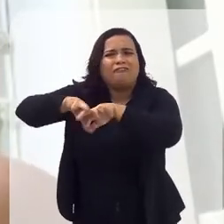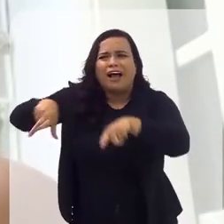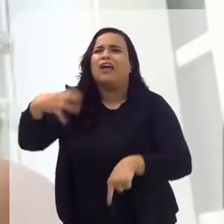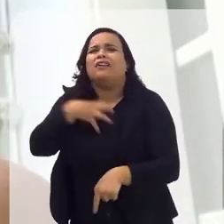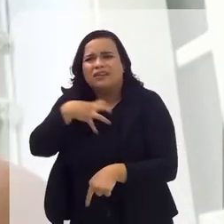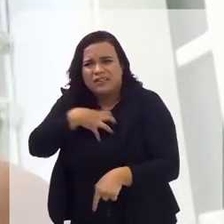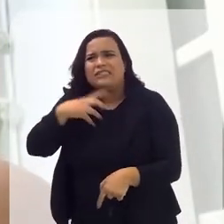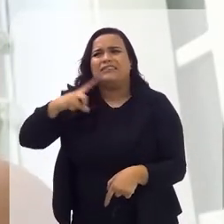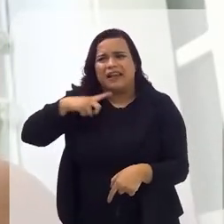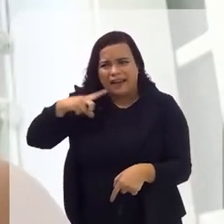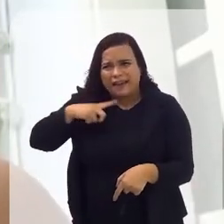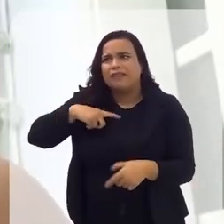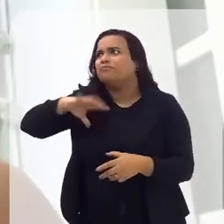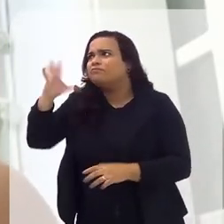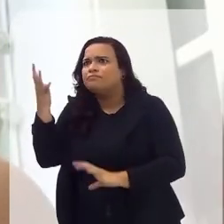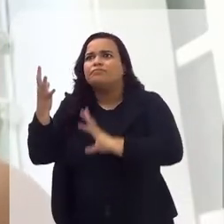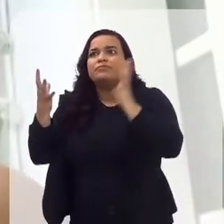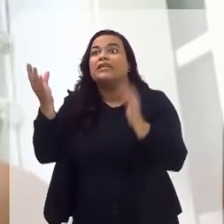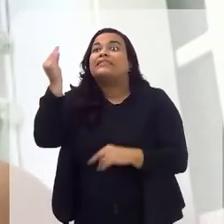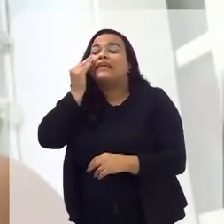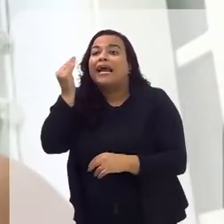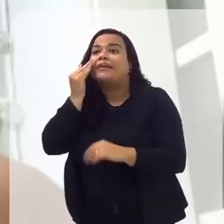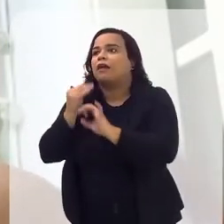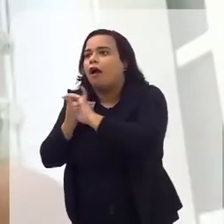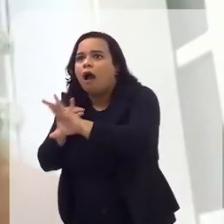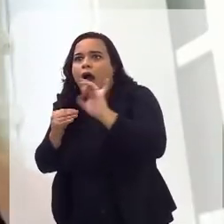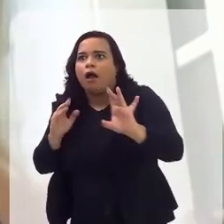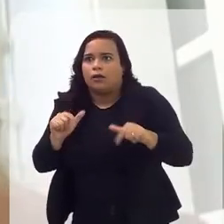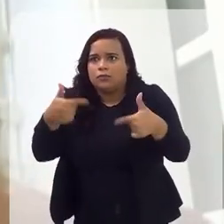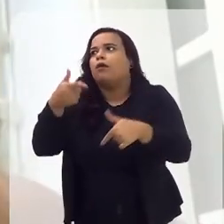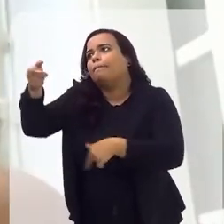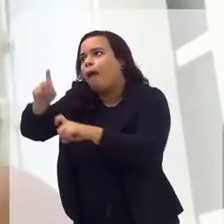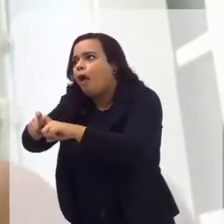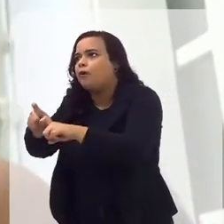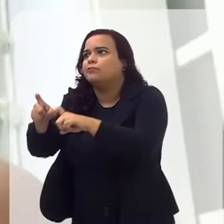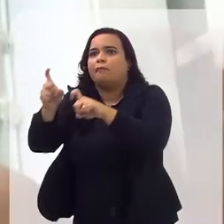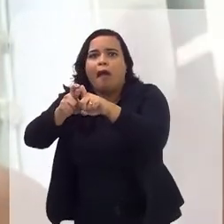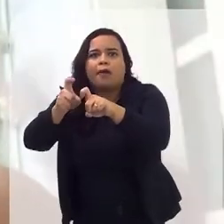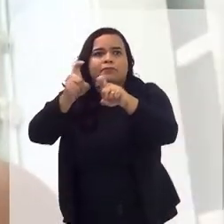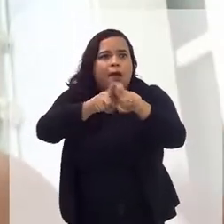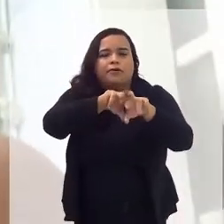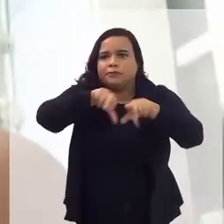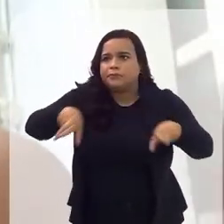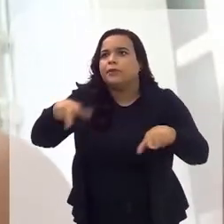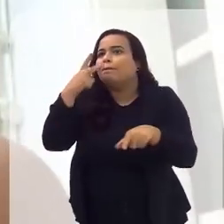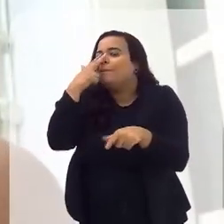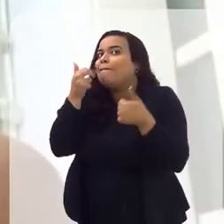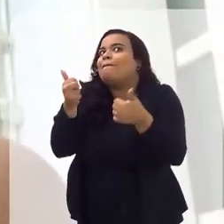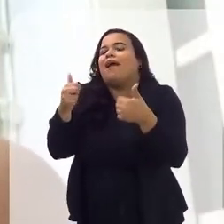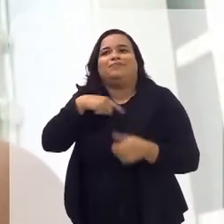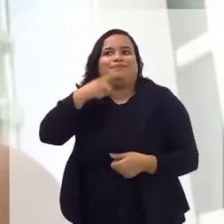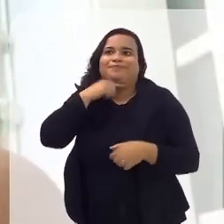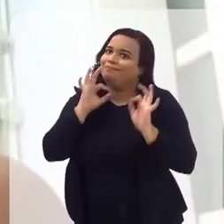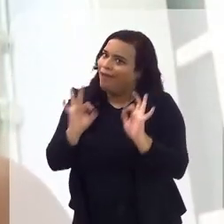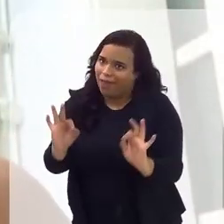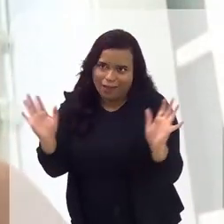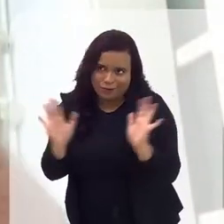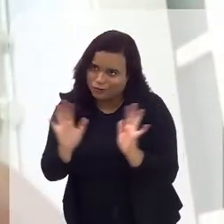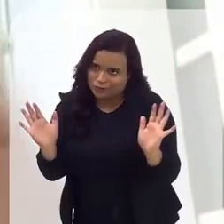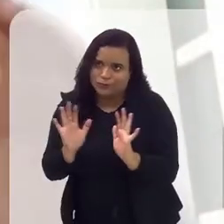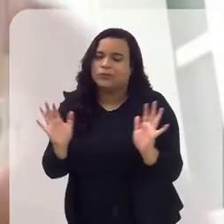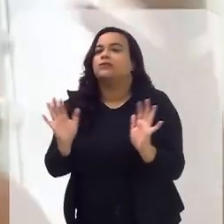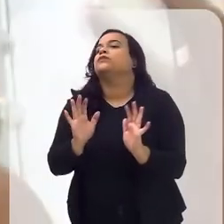esses diversos sintomas, e aí a gente vai tentando tomar uma medida para cada um deles. Óbvio que isso não vai, né, não dá muito certo, porque